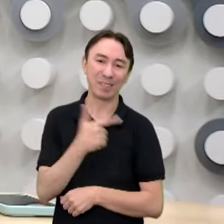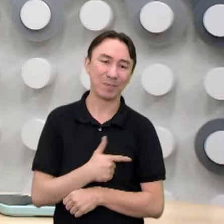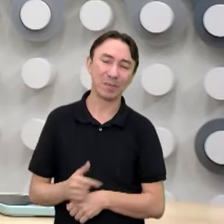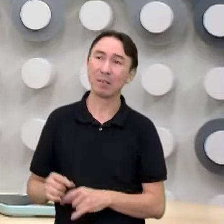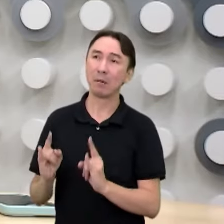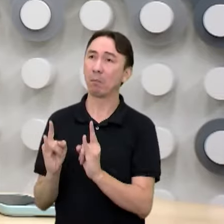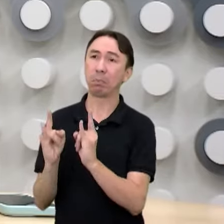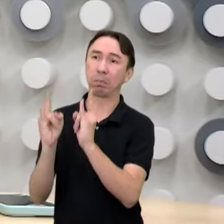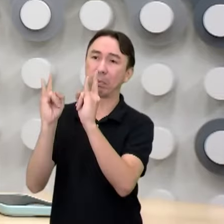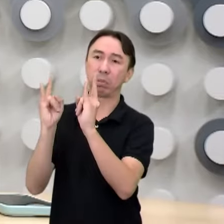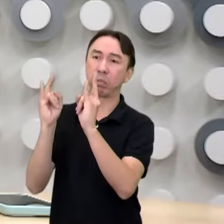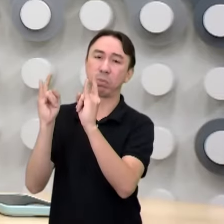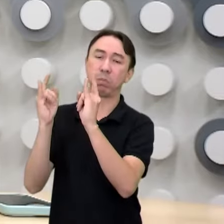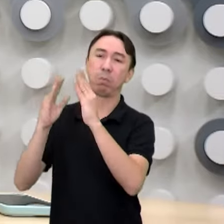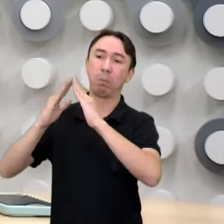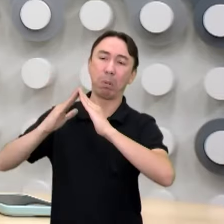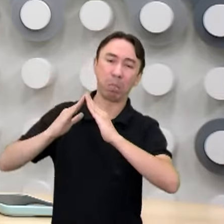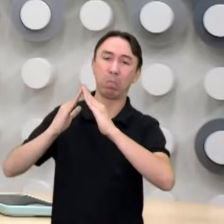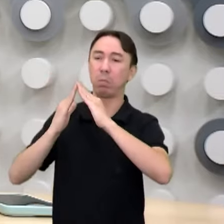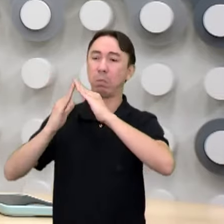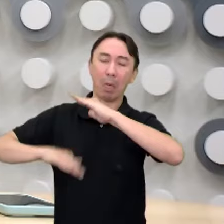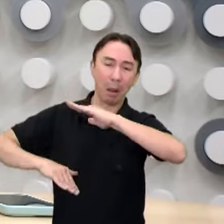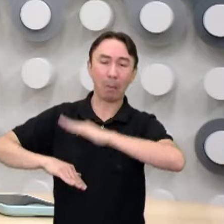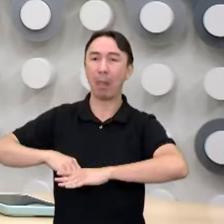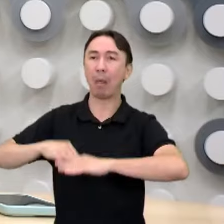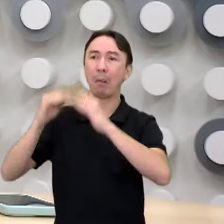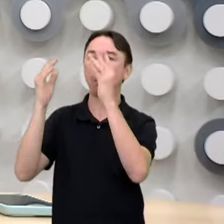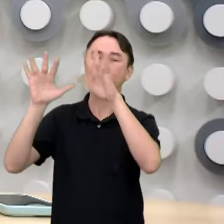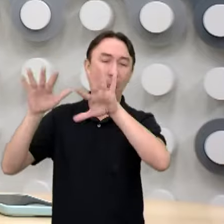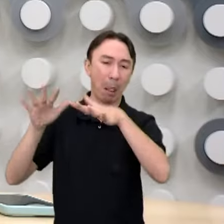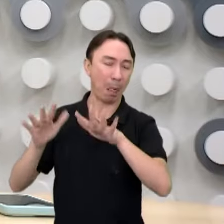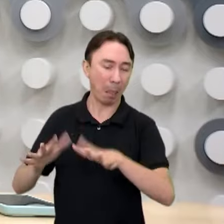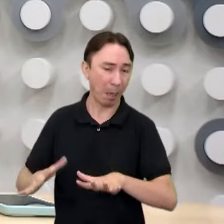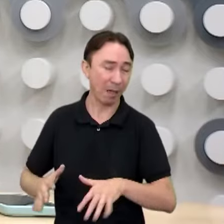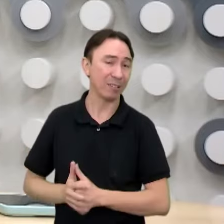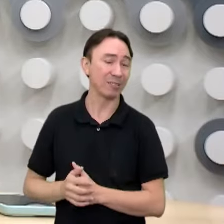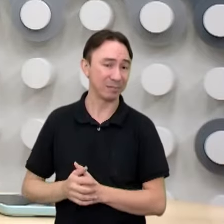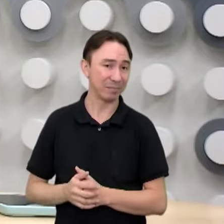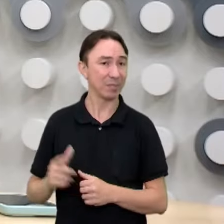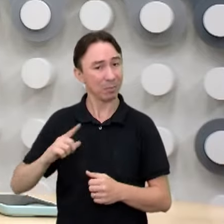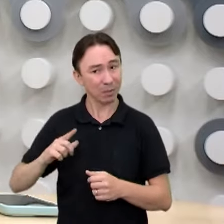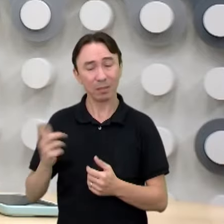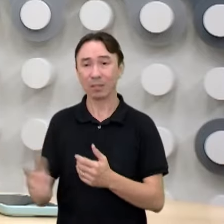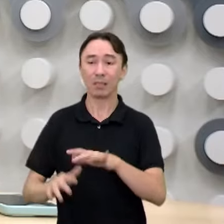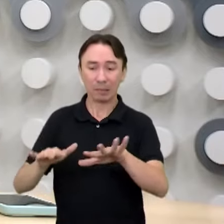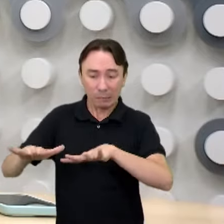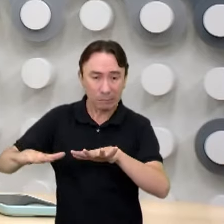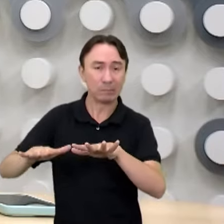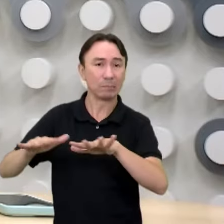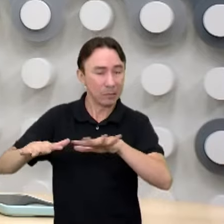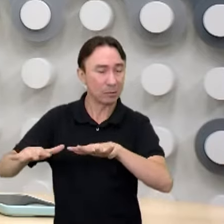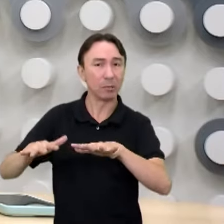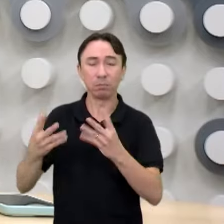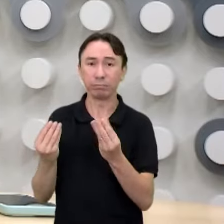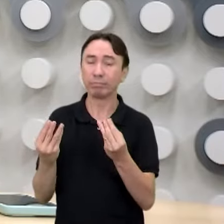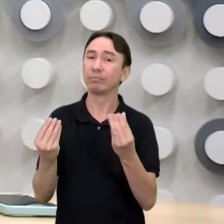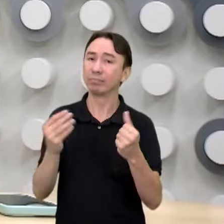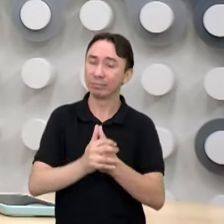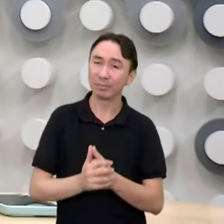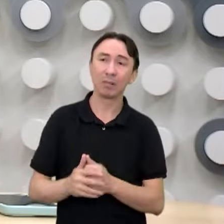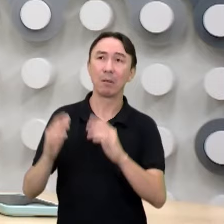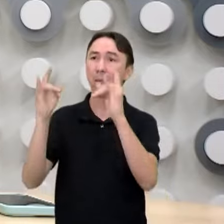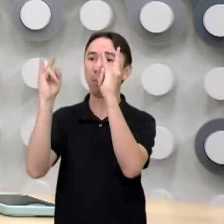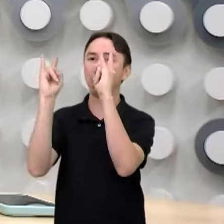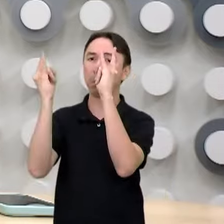intensidade dos tremores de terra, que a gente vai ver nas próximas aulas, né, isso faz com que os prédios acabem caindo, tá certo? Vamos dar